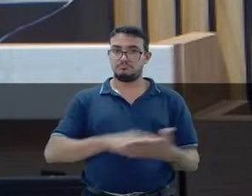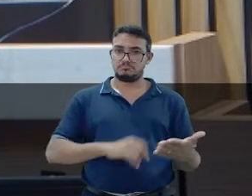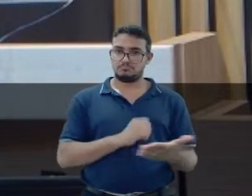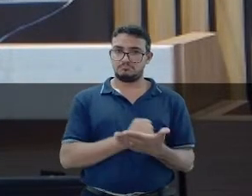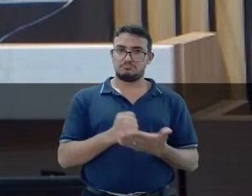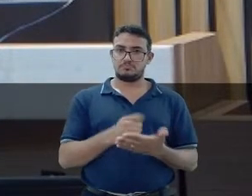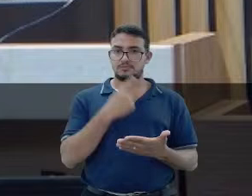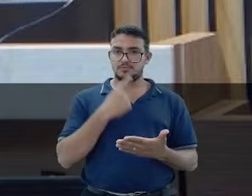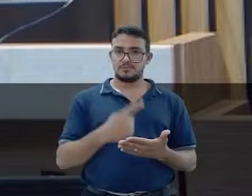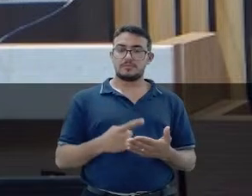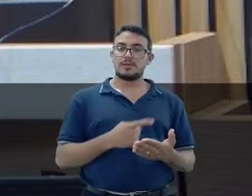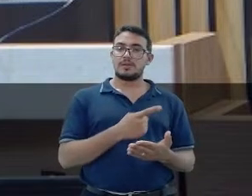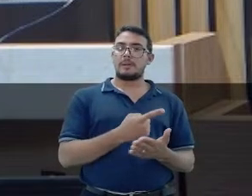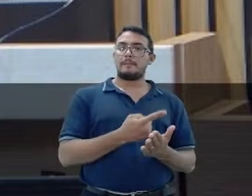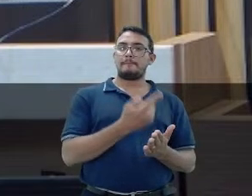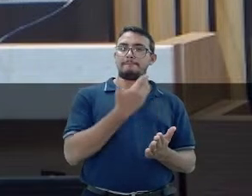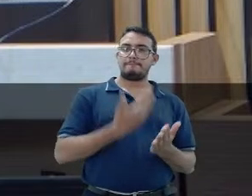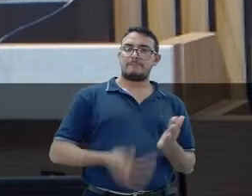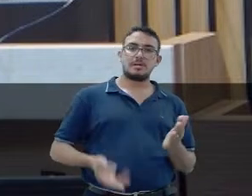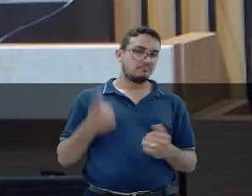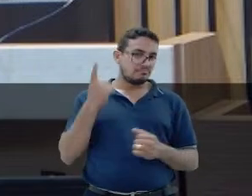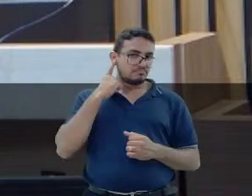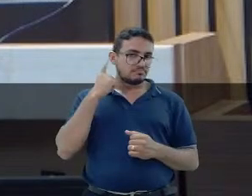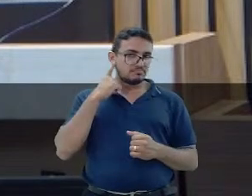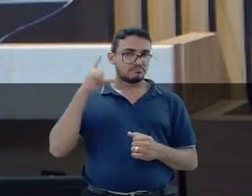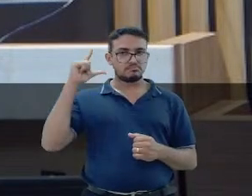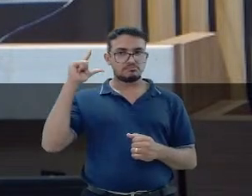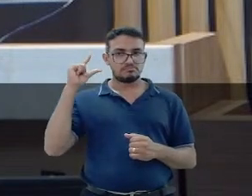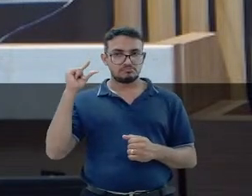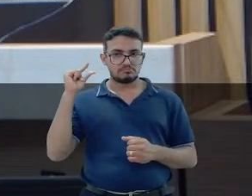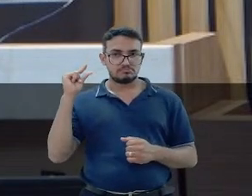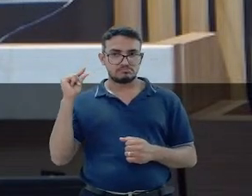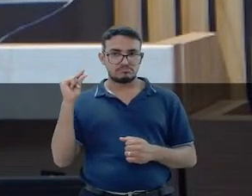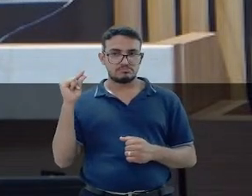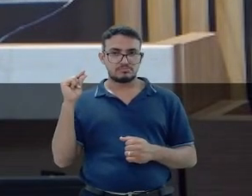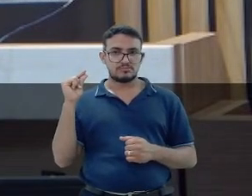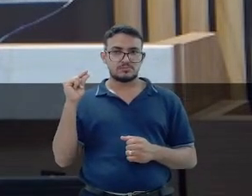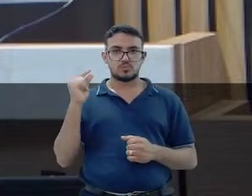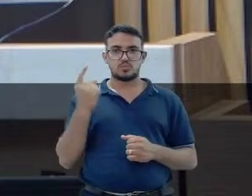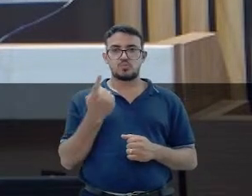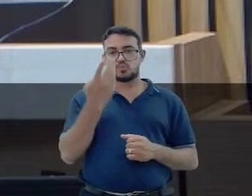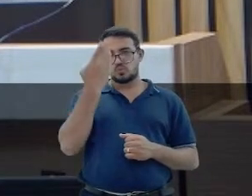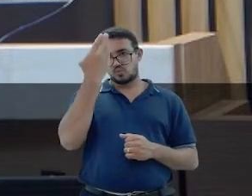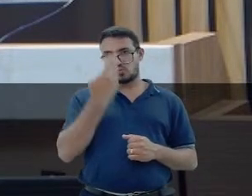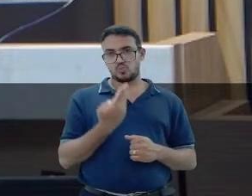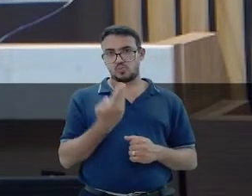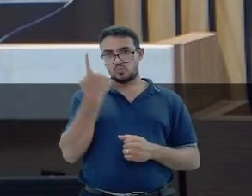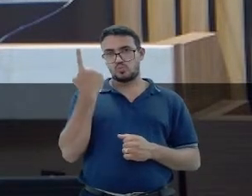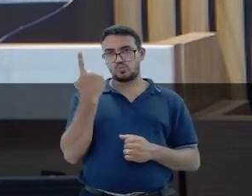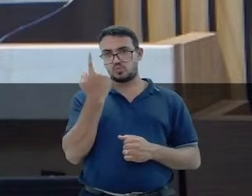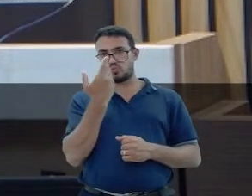perda auditiva neurosensorial bilateral do reclamante